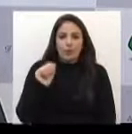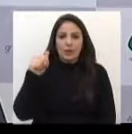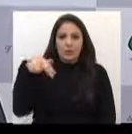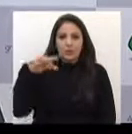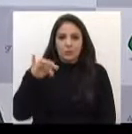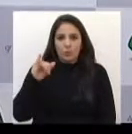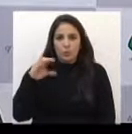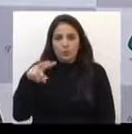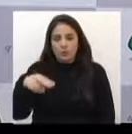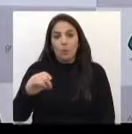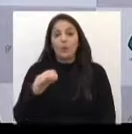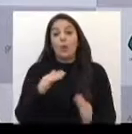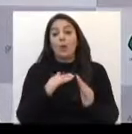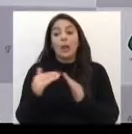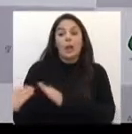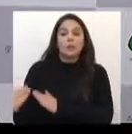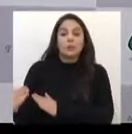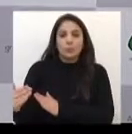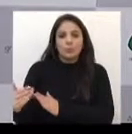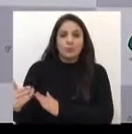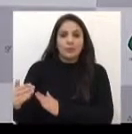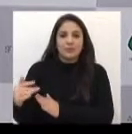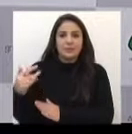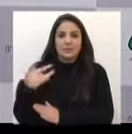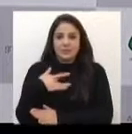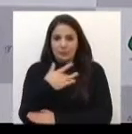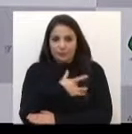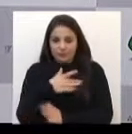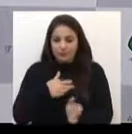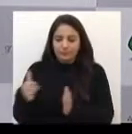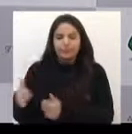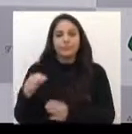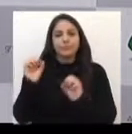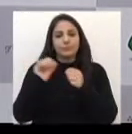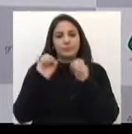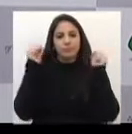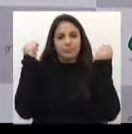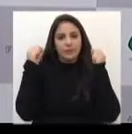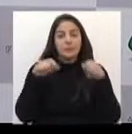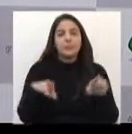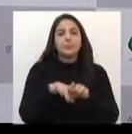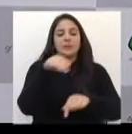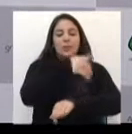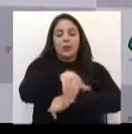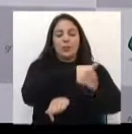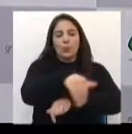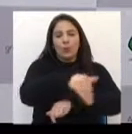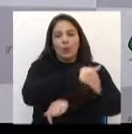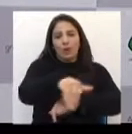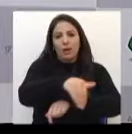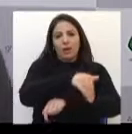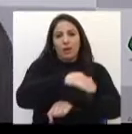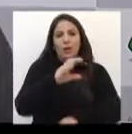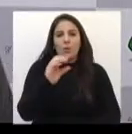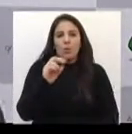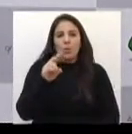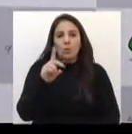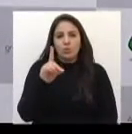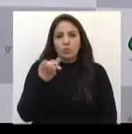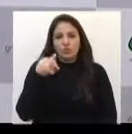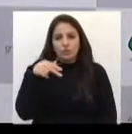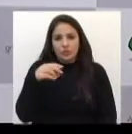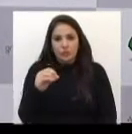saúde lá. Tem espaço, tem tudo para fazer uma academia. E essa outra academia que foi pedida aqui na rua Claudino de Oliveira,